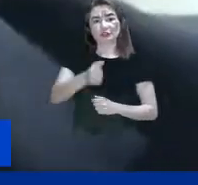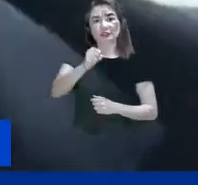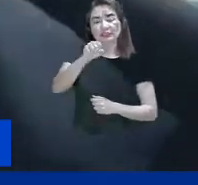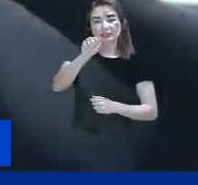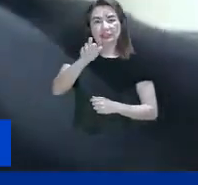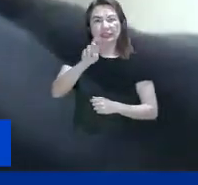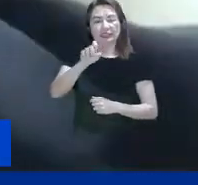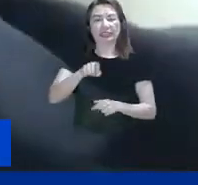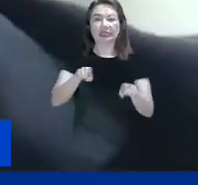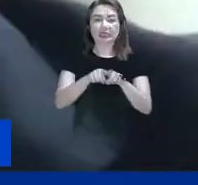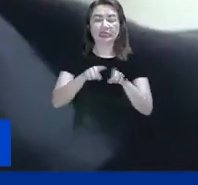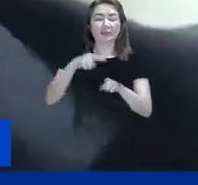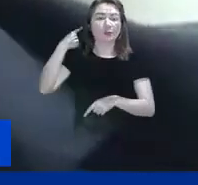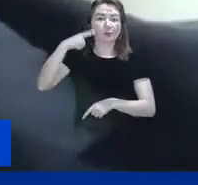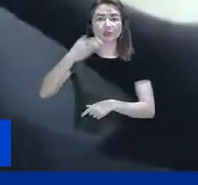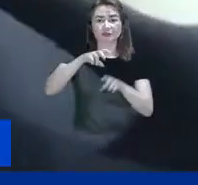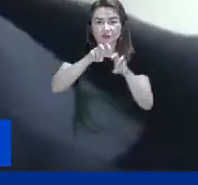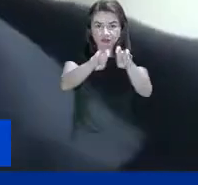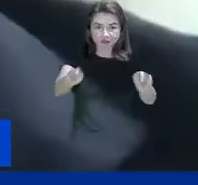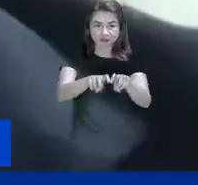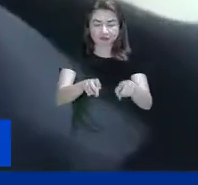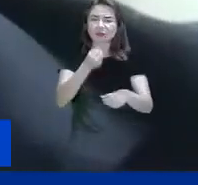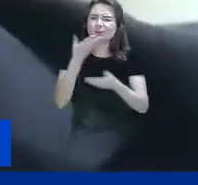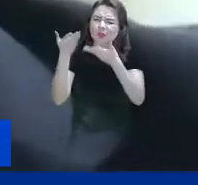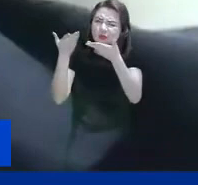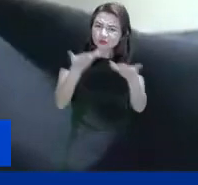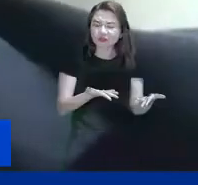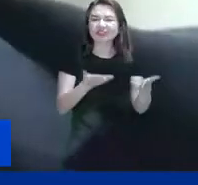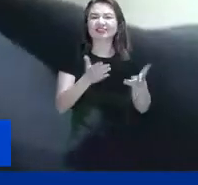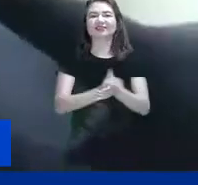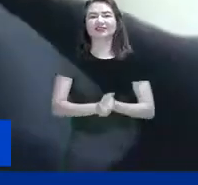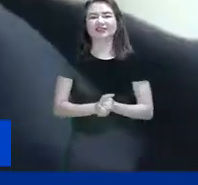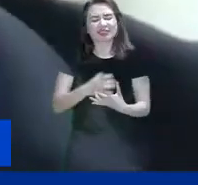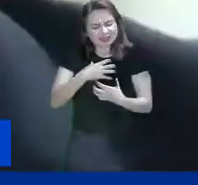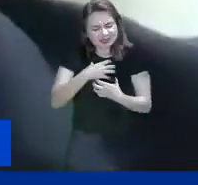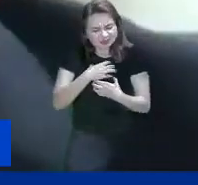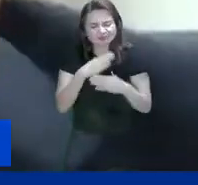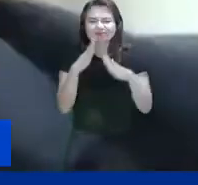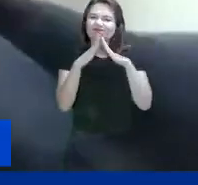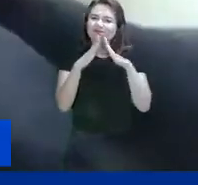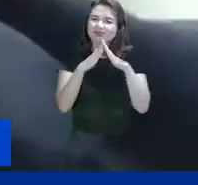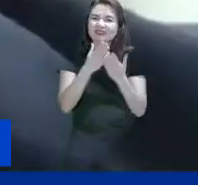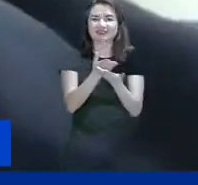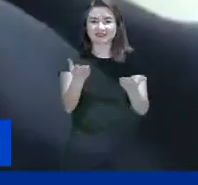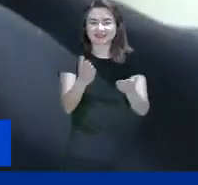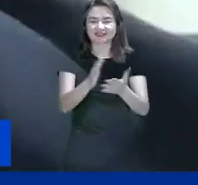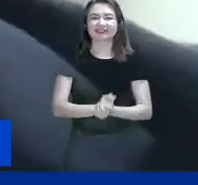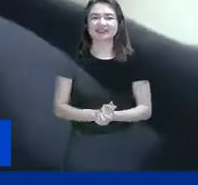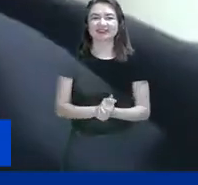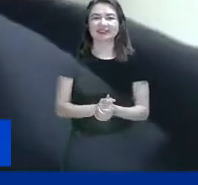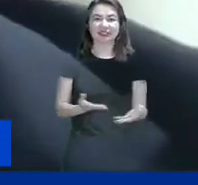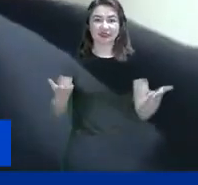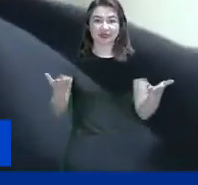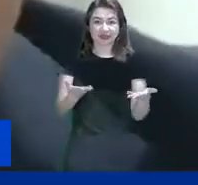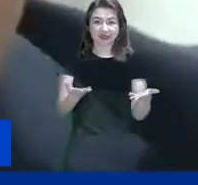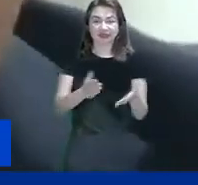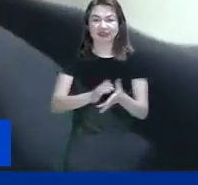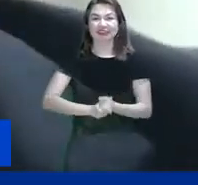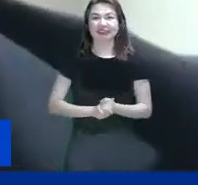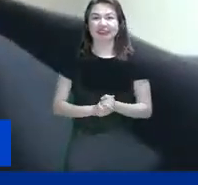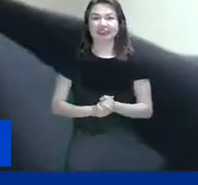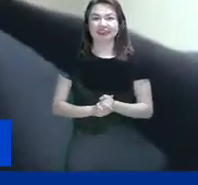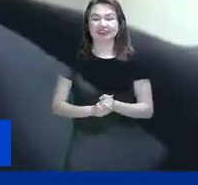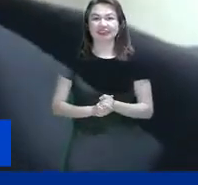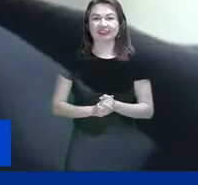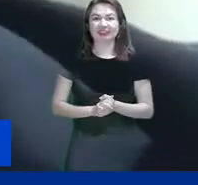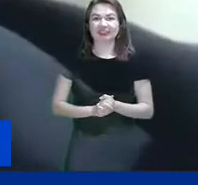que estão presencialmente conosco. Sejam todos muito bem-vindos e sintam-se em casa. A nossa sessão hoje será feita